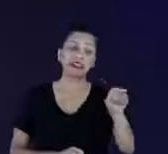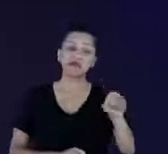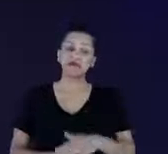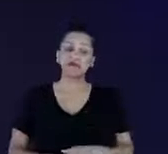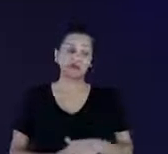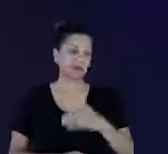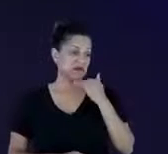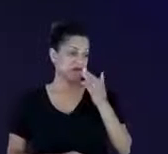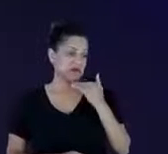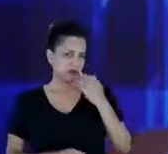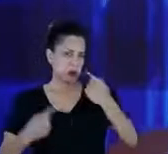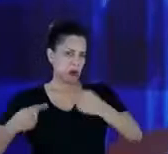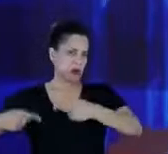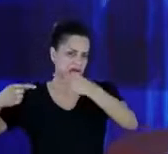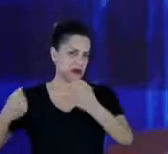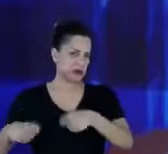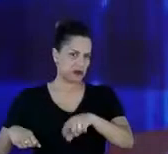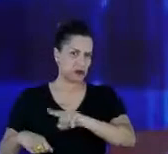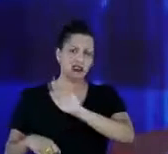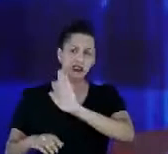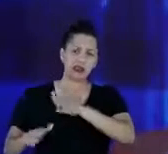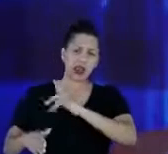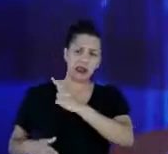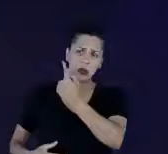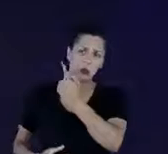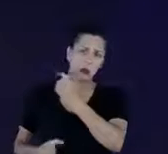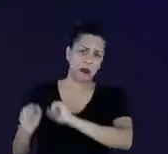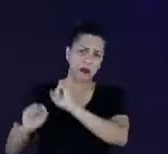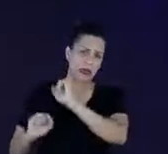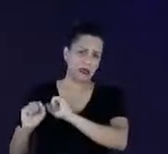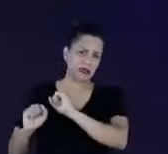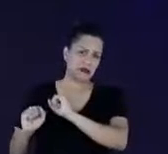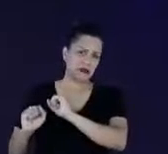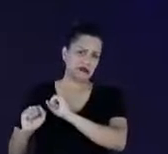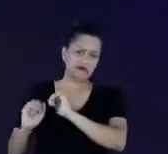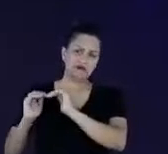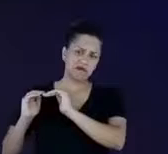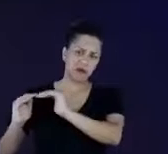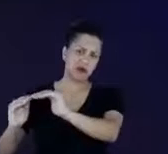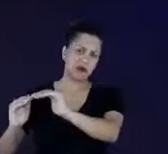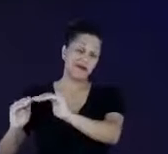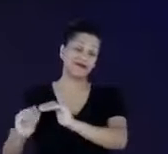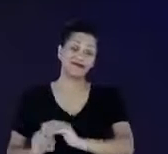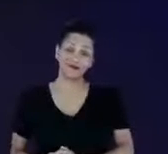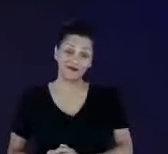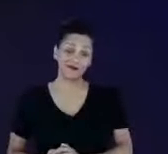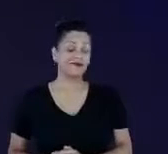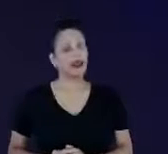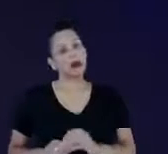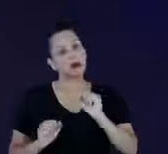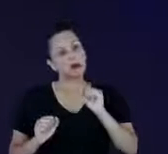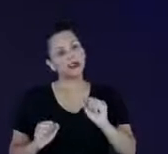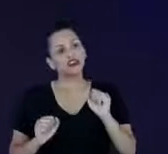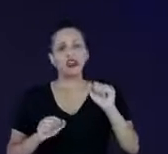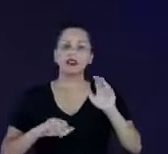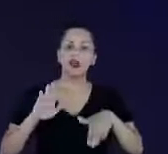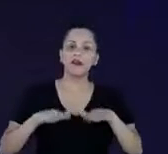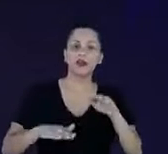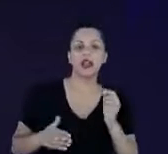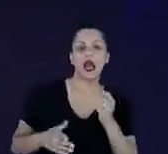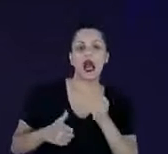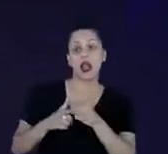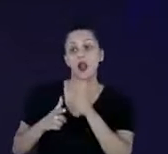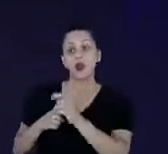não tem competição né quem tá lá tá lá e acabou né no tem a você poder alugar a rede para montar sua mãe quer dizer diferenciais